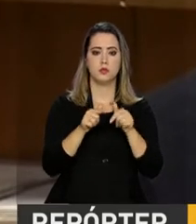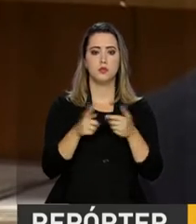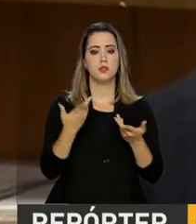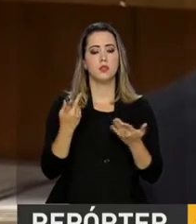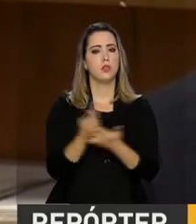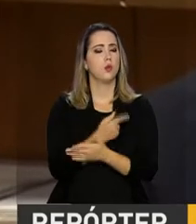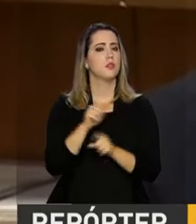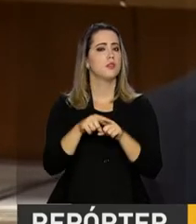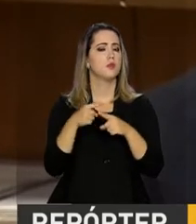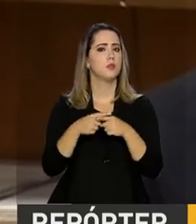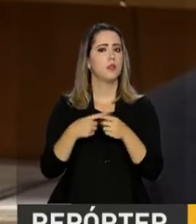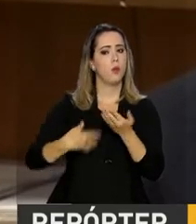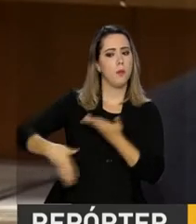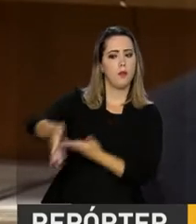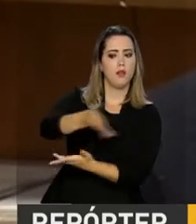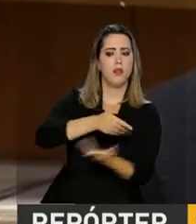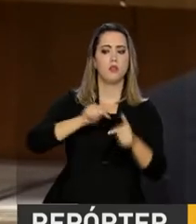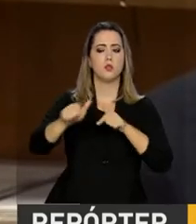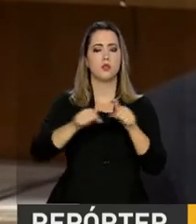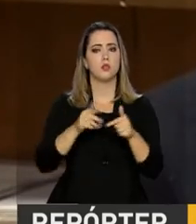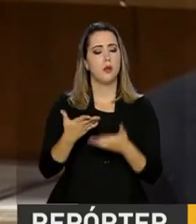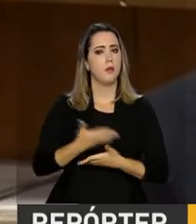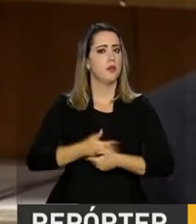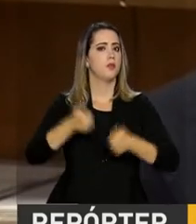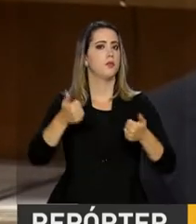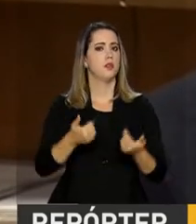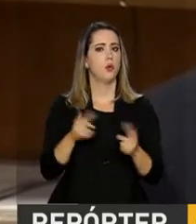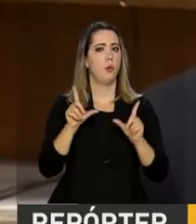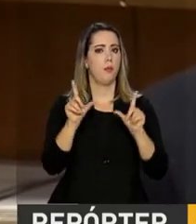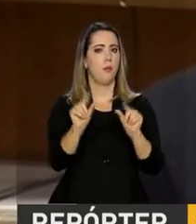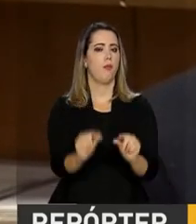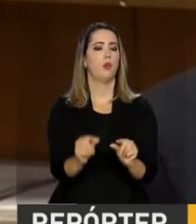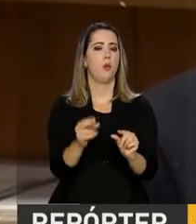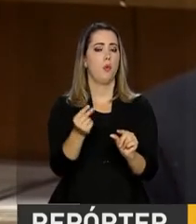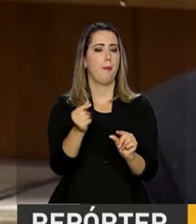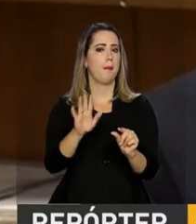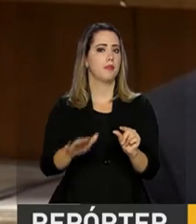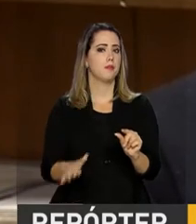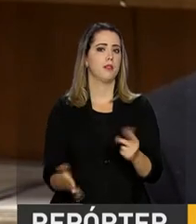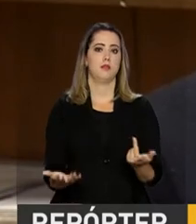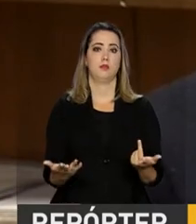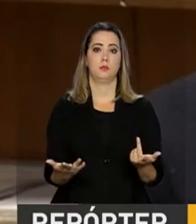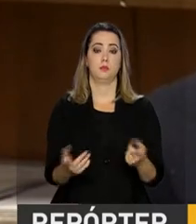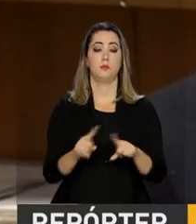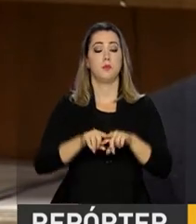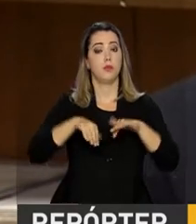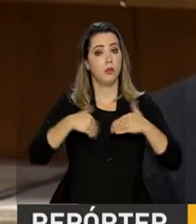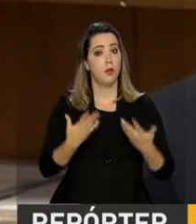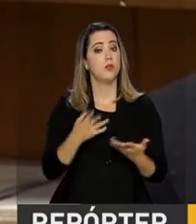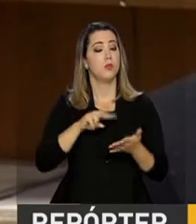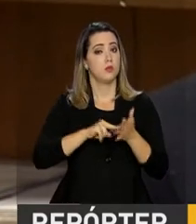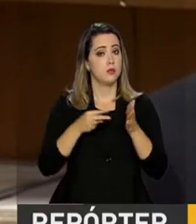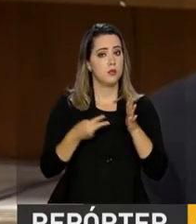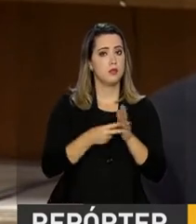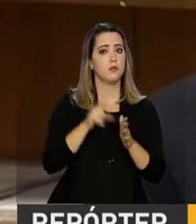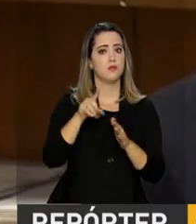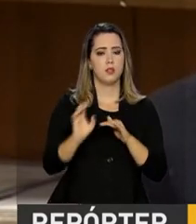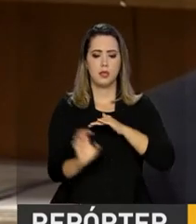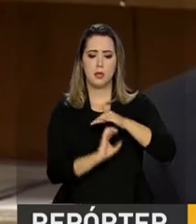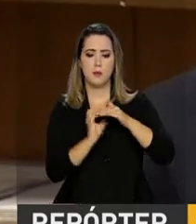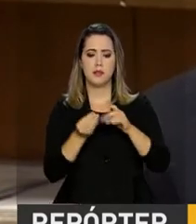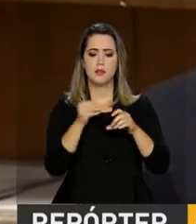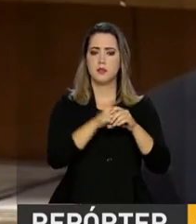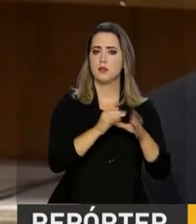trabalho funcione melhor, com menos custos de transação. Agora, se ela der certo, o clima dentro das empresas vai